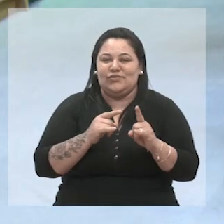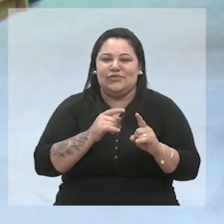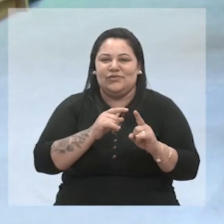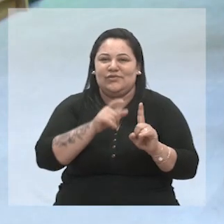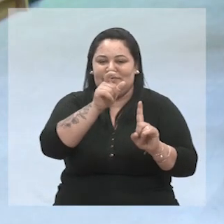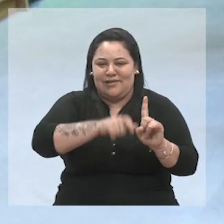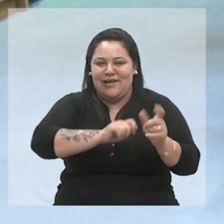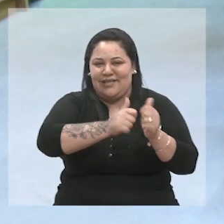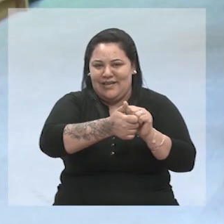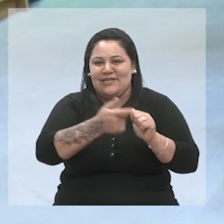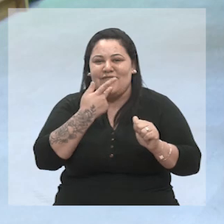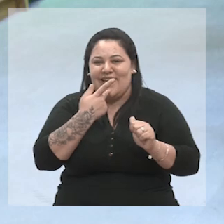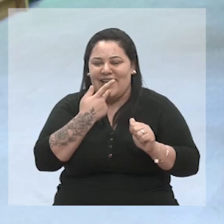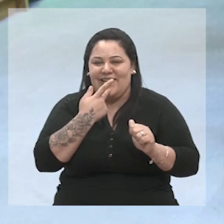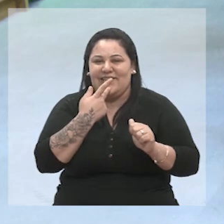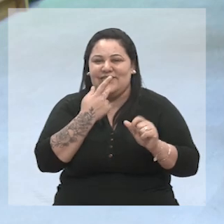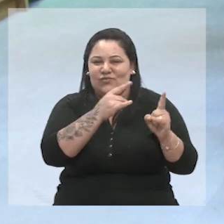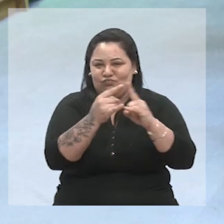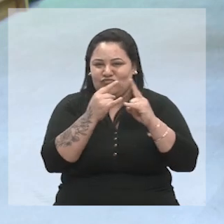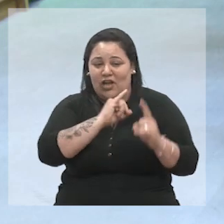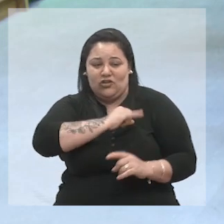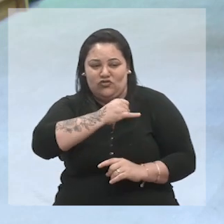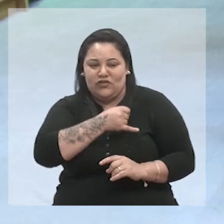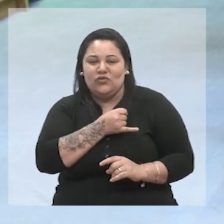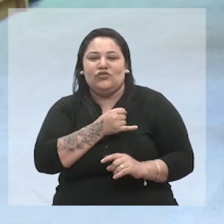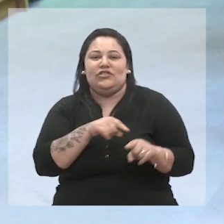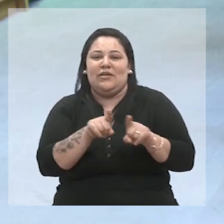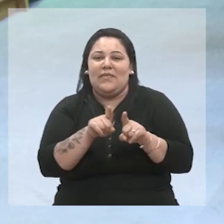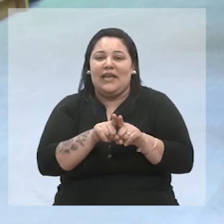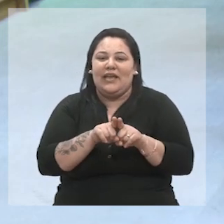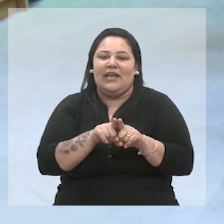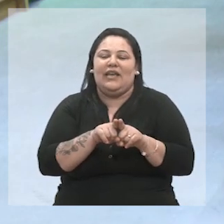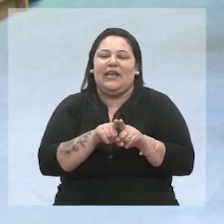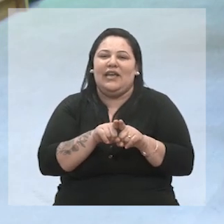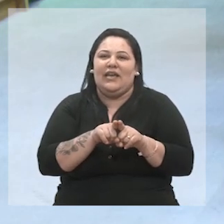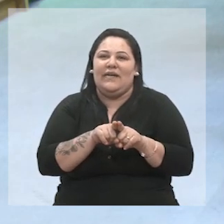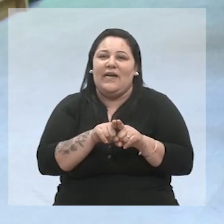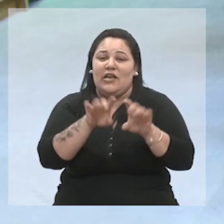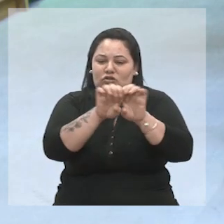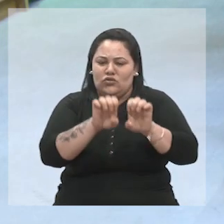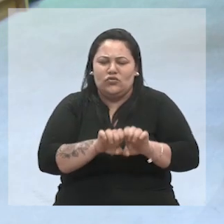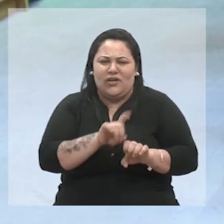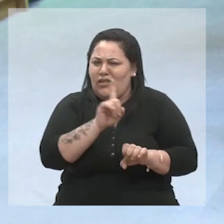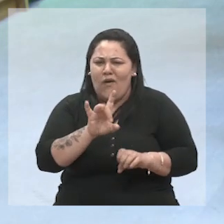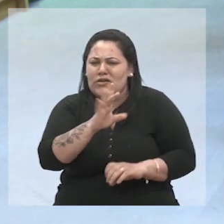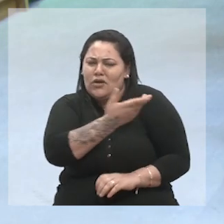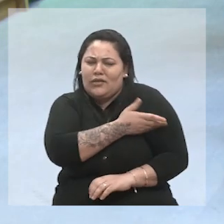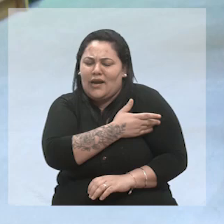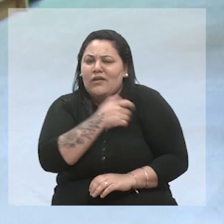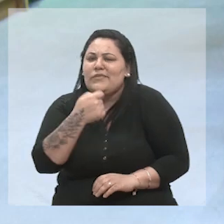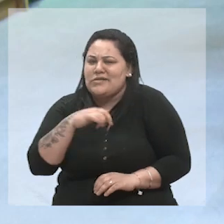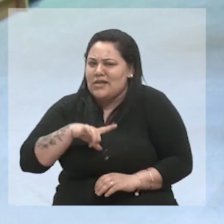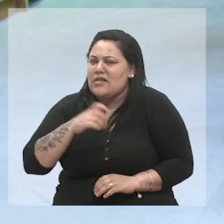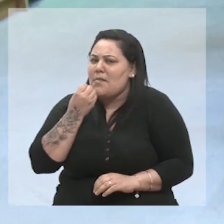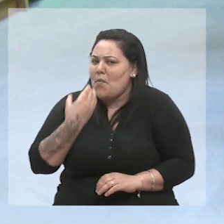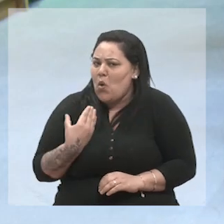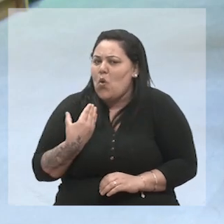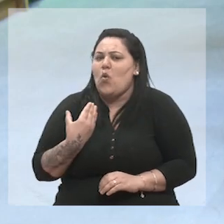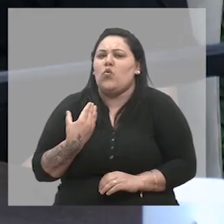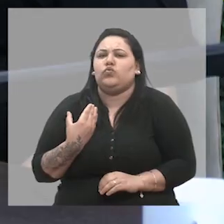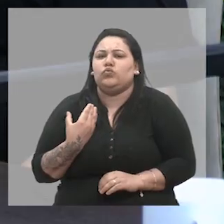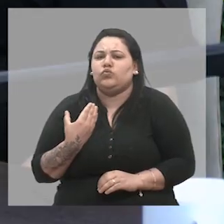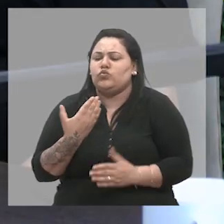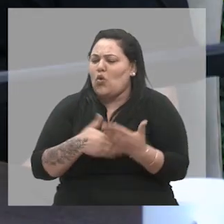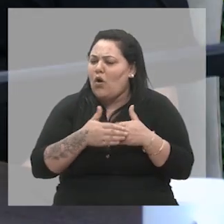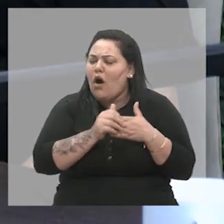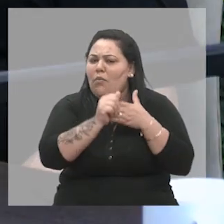dessa questão do Recreio da Juventude, né? Dessa estrutura, né? Que não é só treinar, né? Tem que ter toda a estrutura, todo um acompanhamento, essa